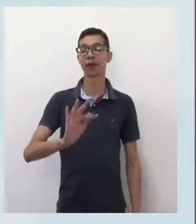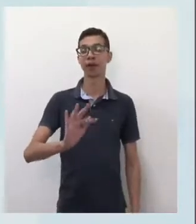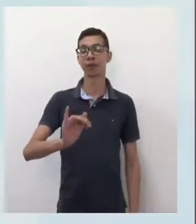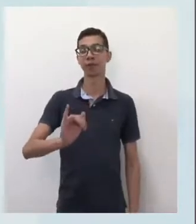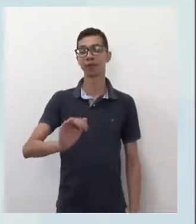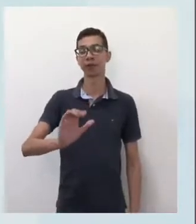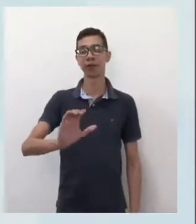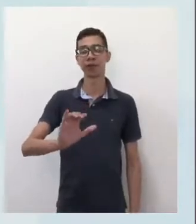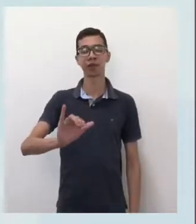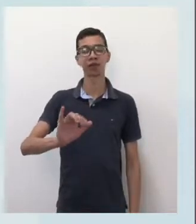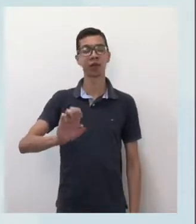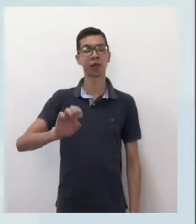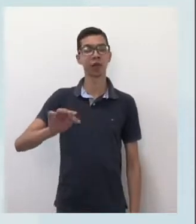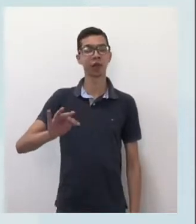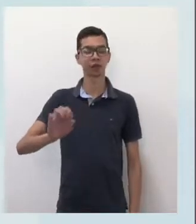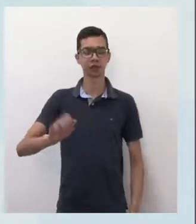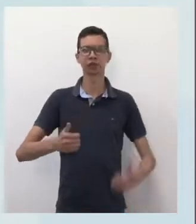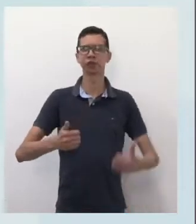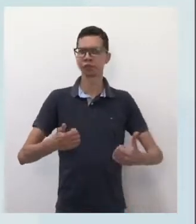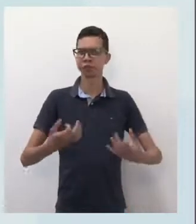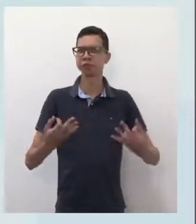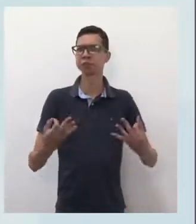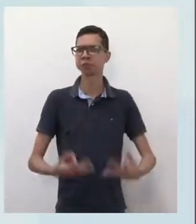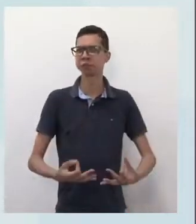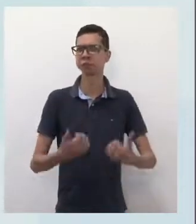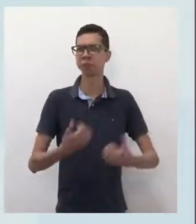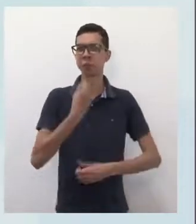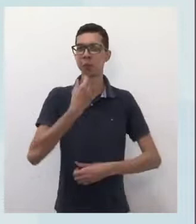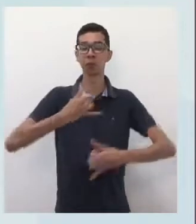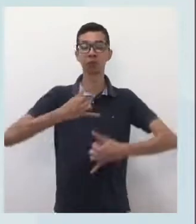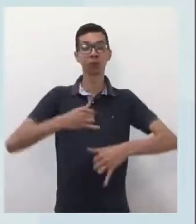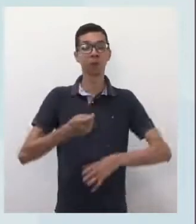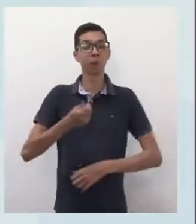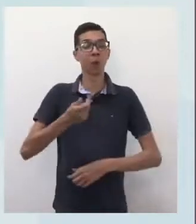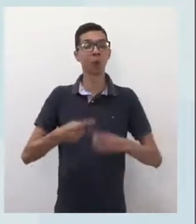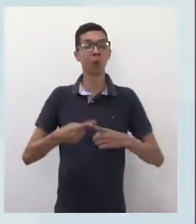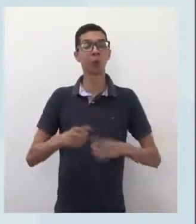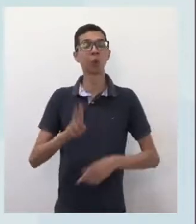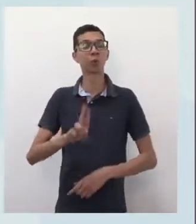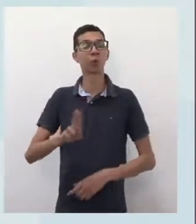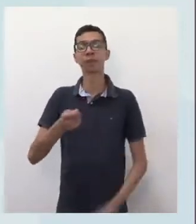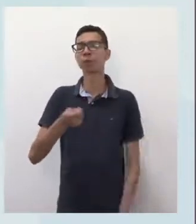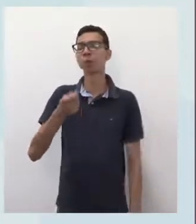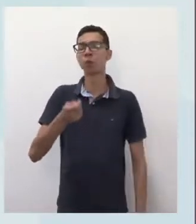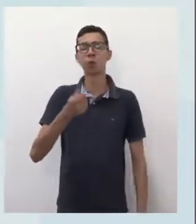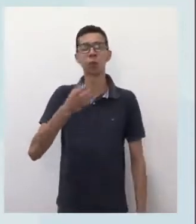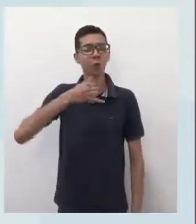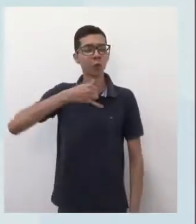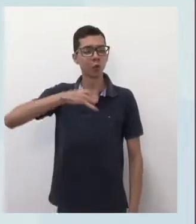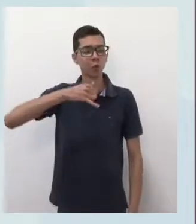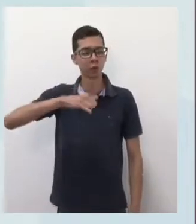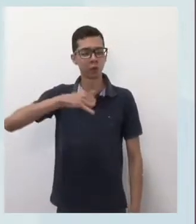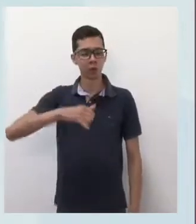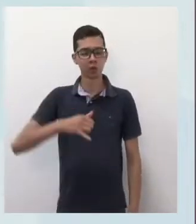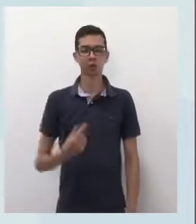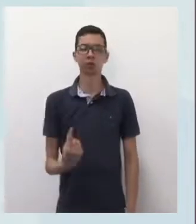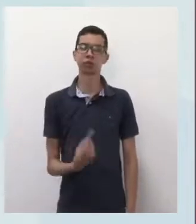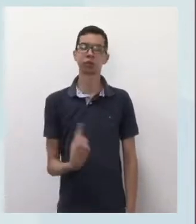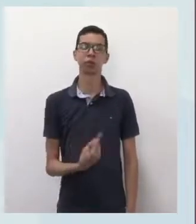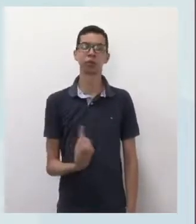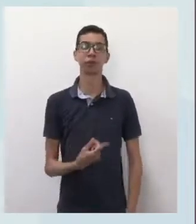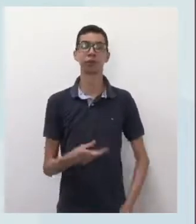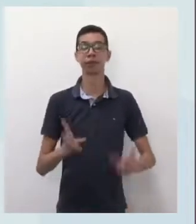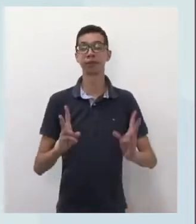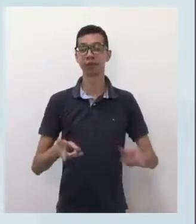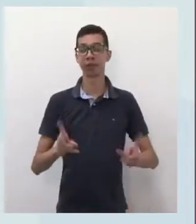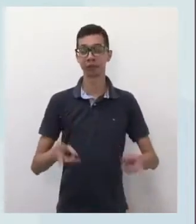eficiência é essa? Está dizendo aqui o seguinte, o consumo de energia dela é bem baixinho. A cada ciclo, cada vez que eu coloco ela